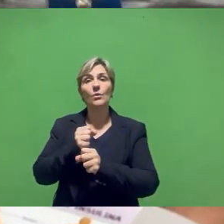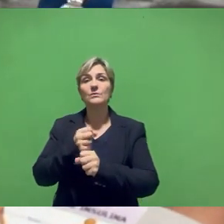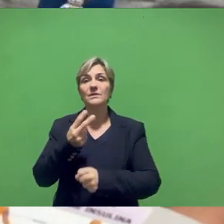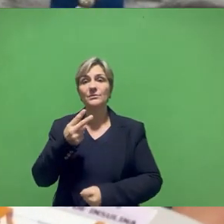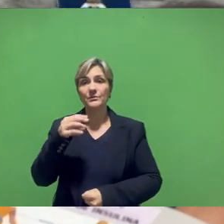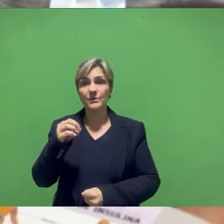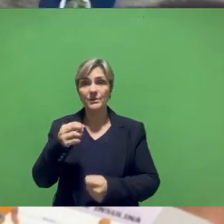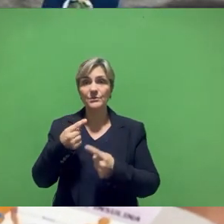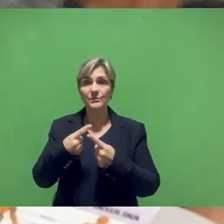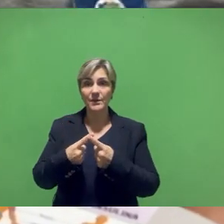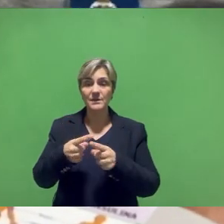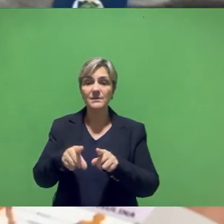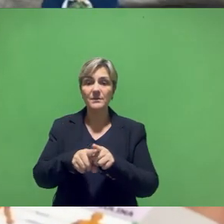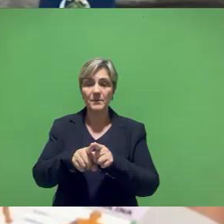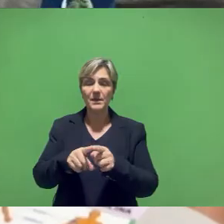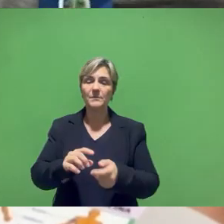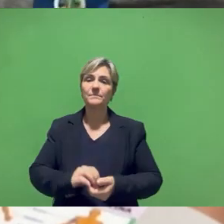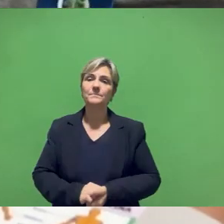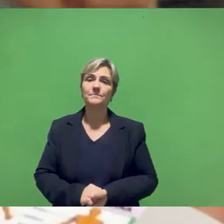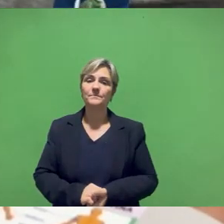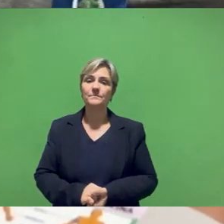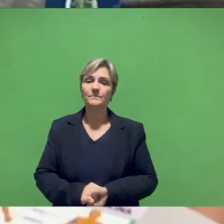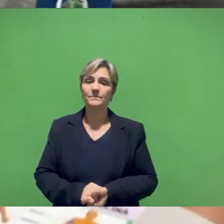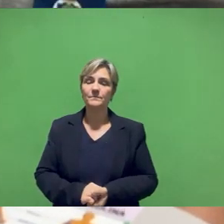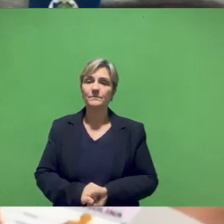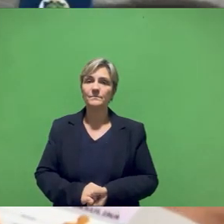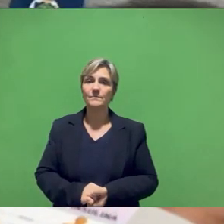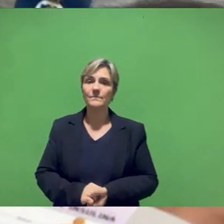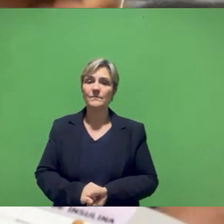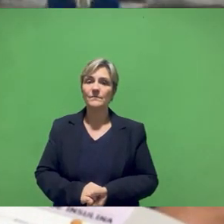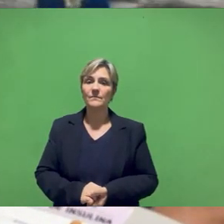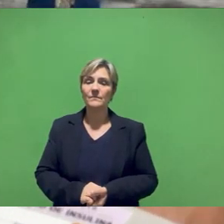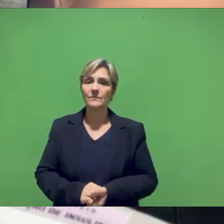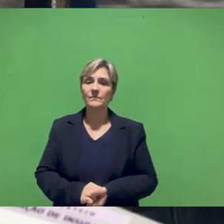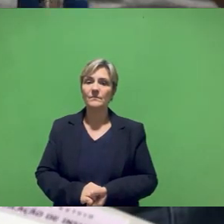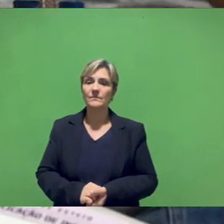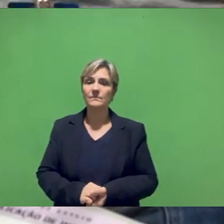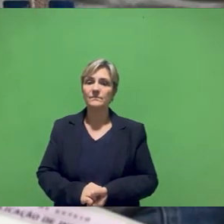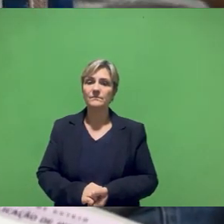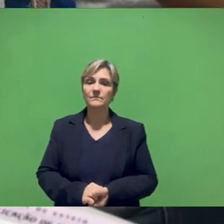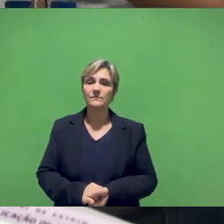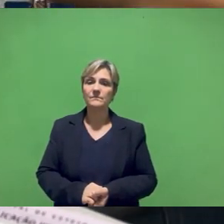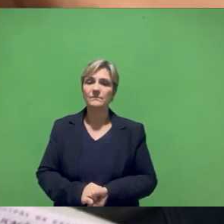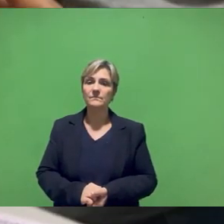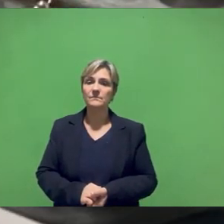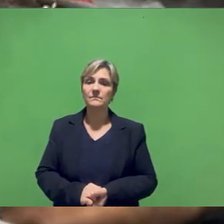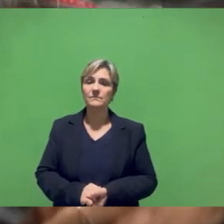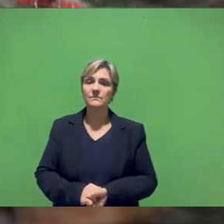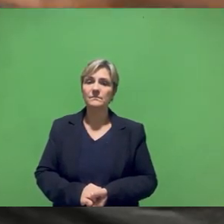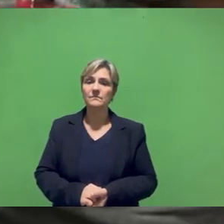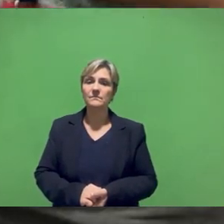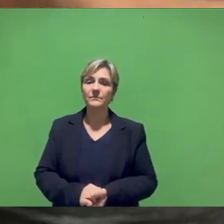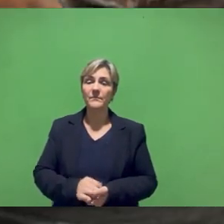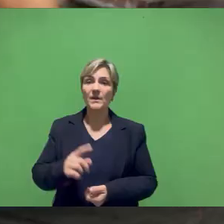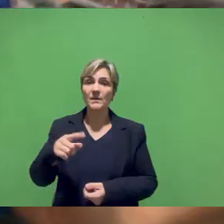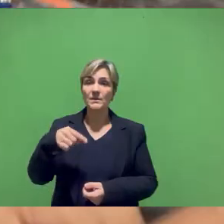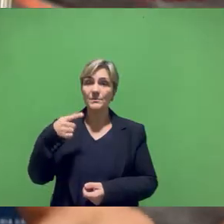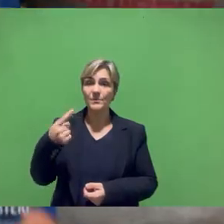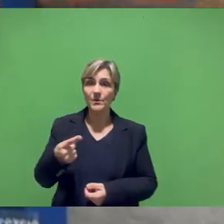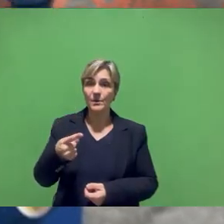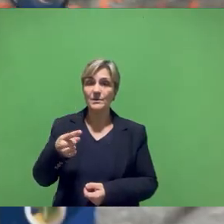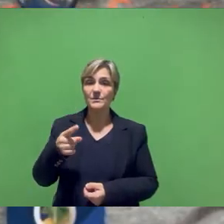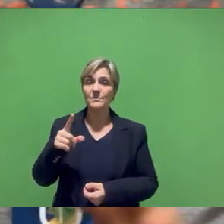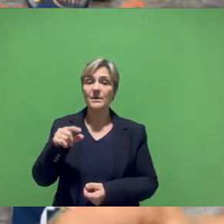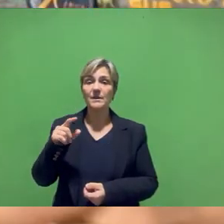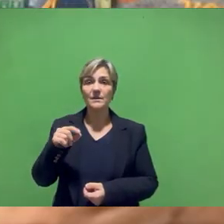1, 2, 3, 4 e por aí vai, tá? Não vou contar os 20. Nas próximas